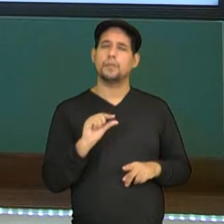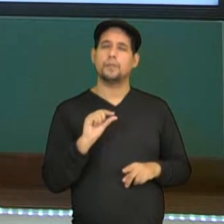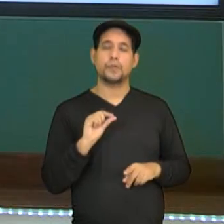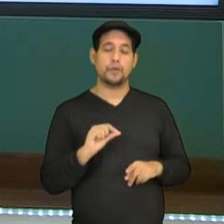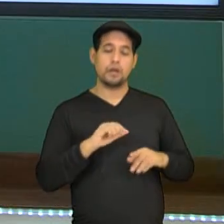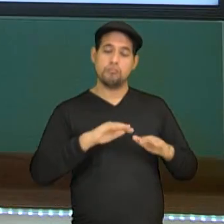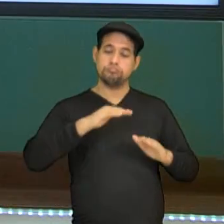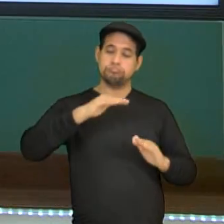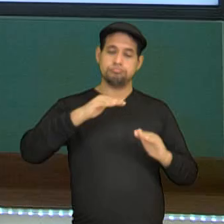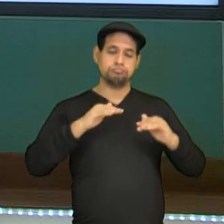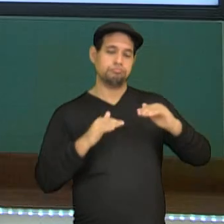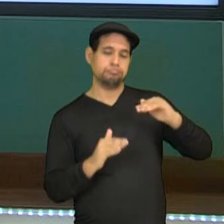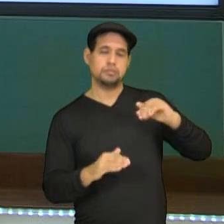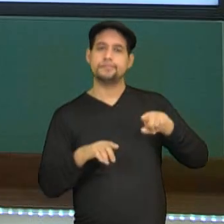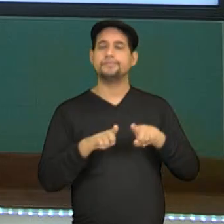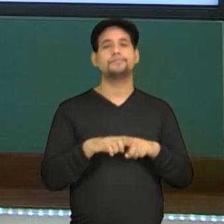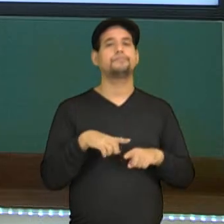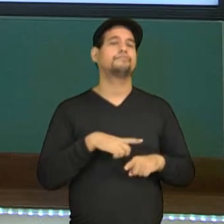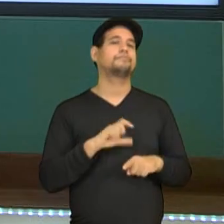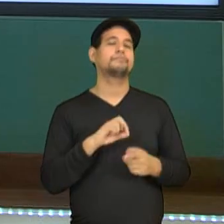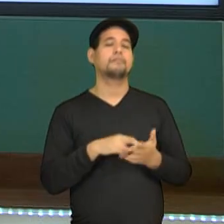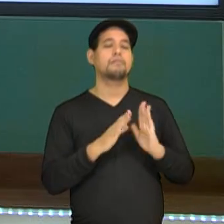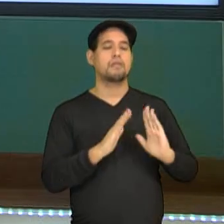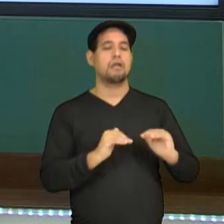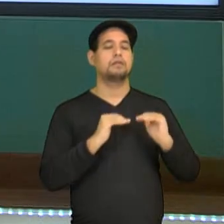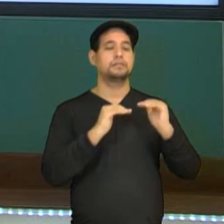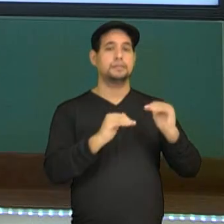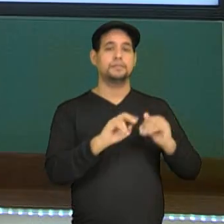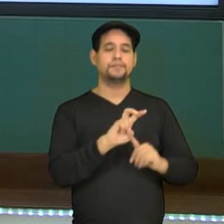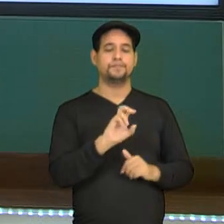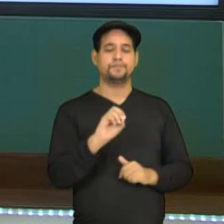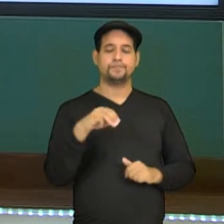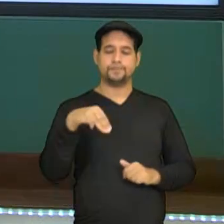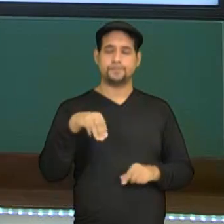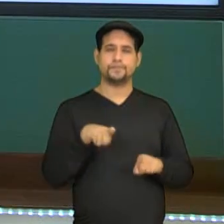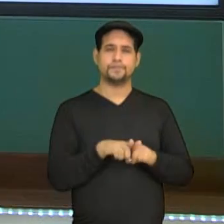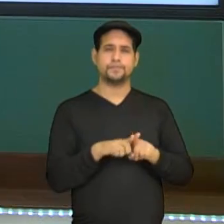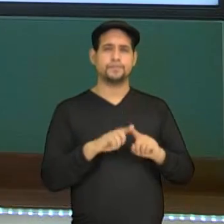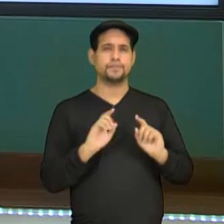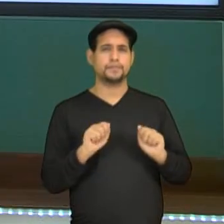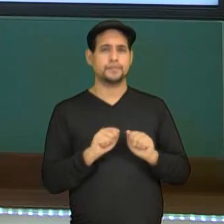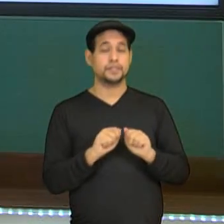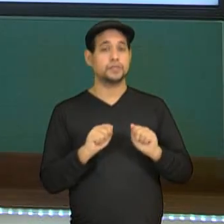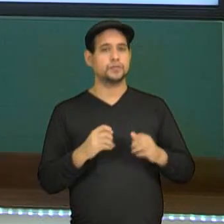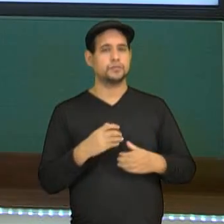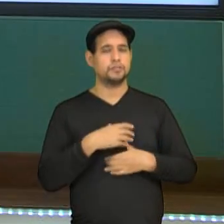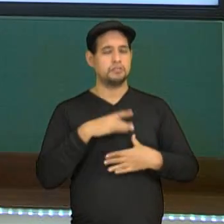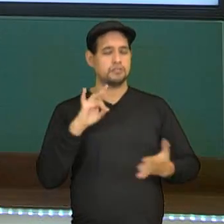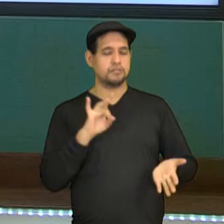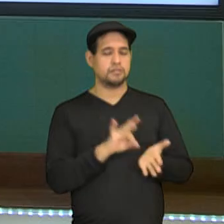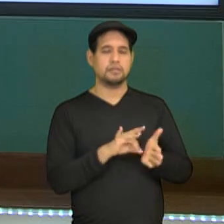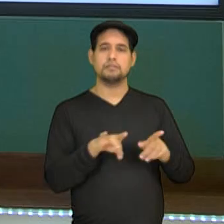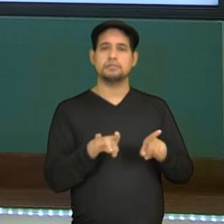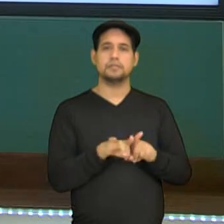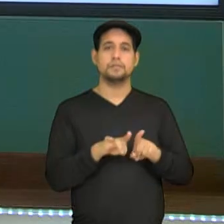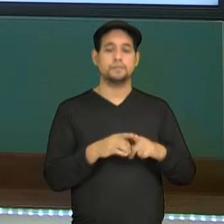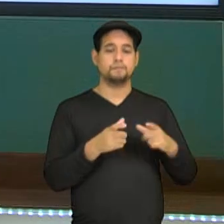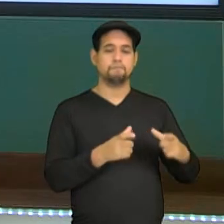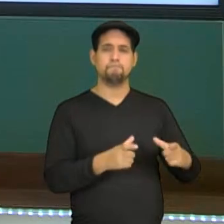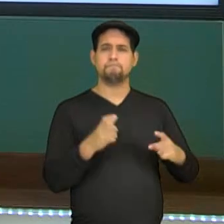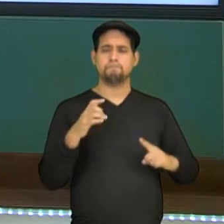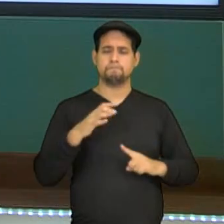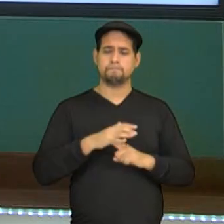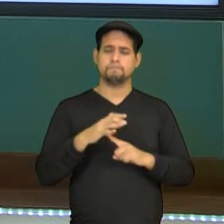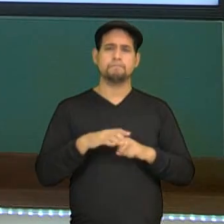já planaltos já com uma consideração acima de 500 metros, como se acentua de maneira bem efetiva na região de